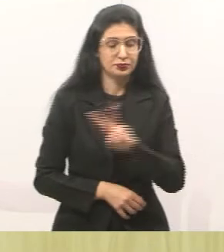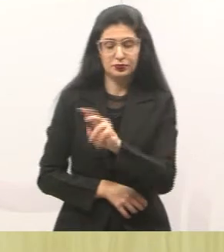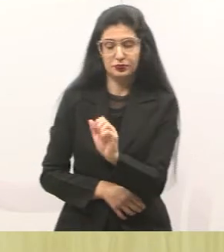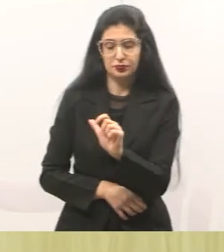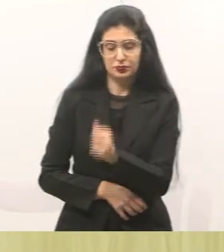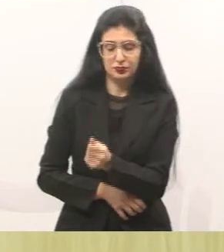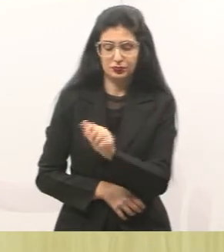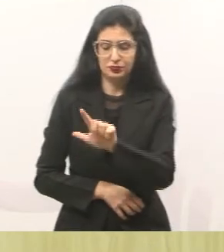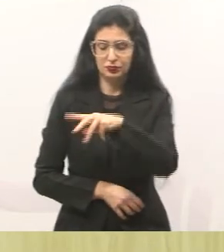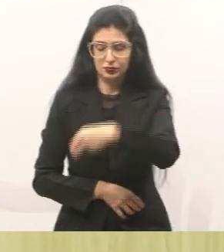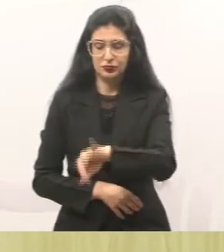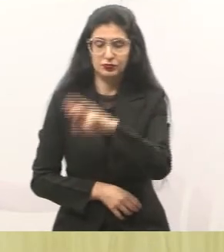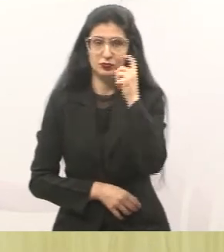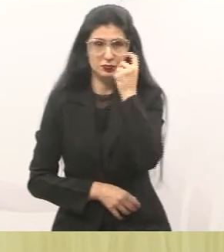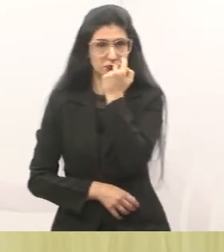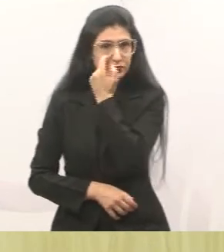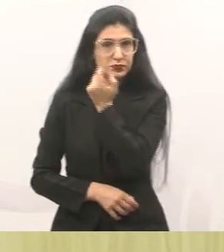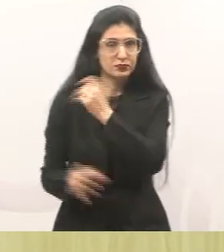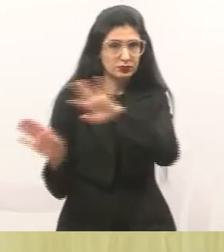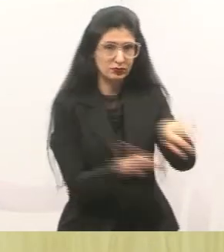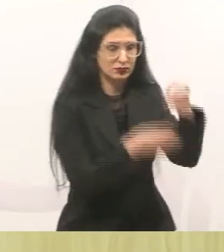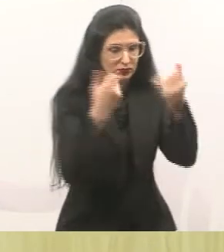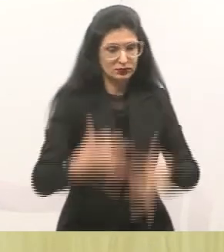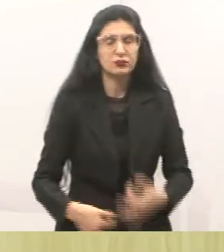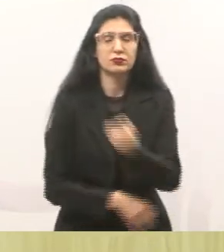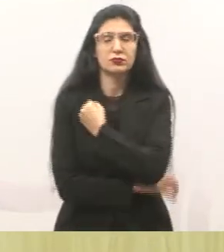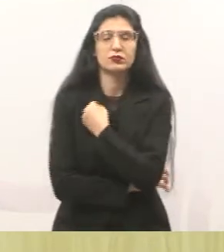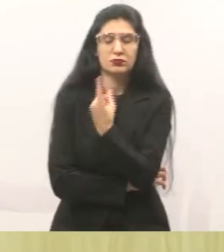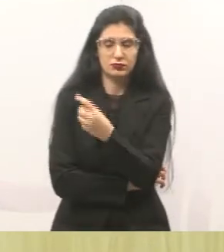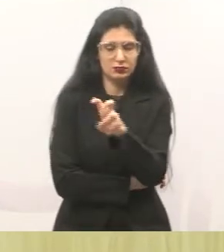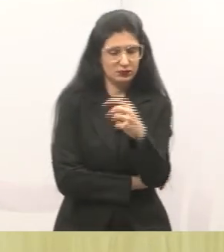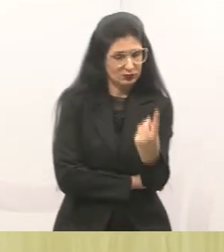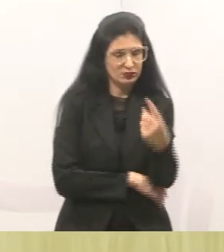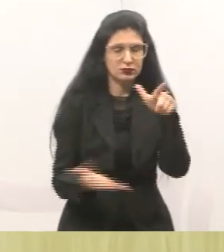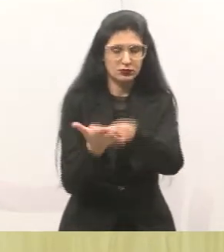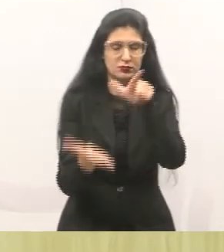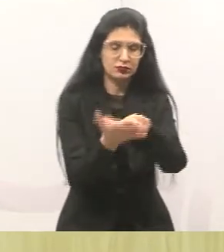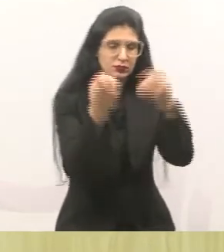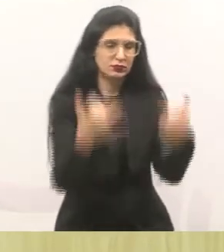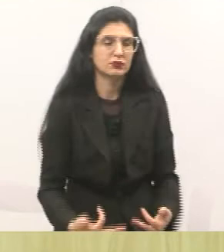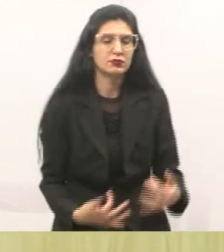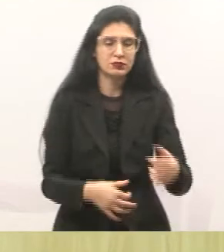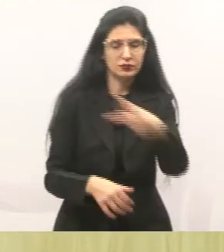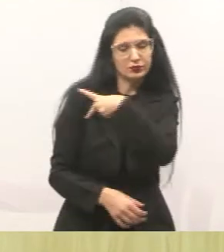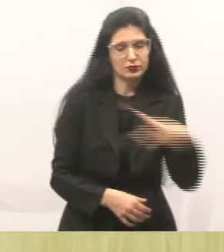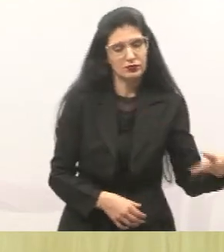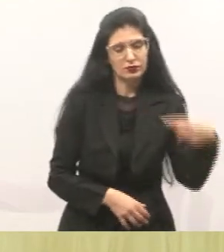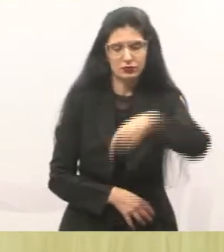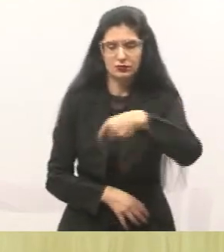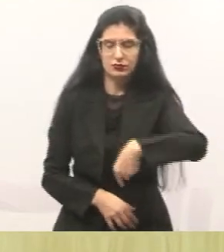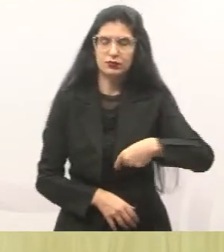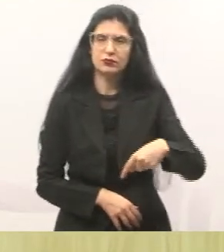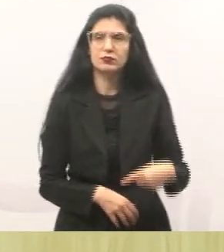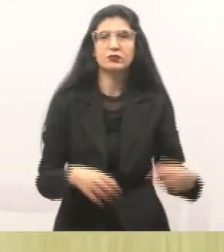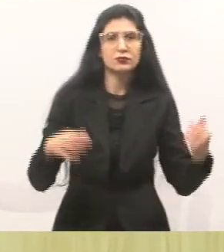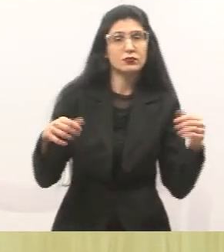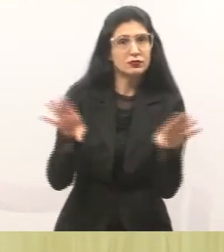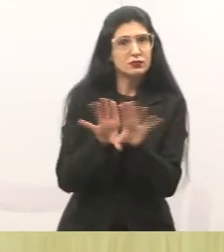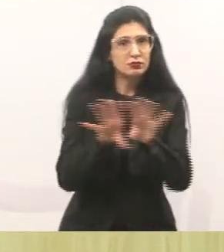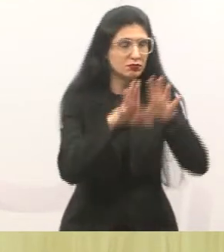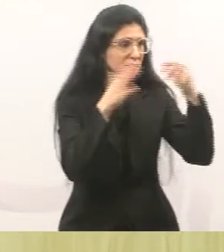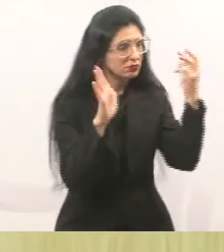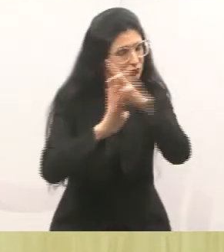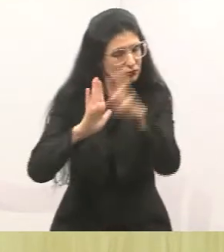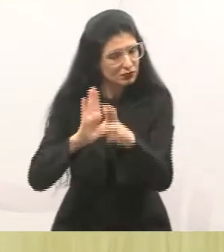Lua. Requerimento número 151. Requeremos, excelentíssimo senhor presidente desta casa, ouvido e aprovado pela Igreja Plenário,